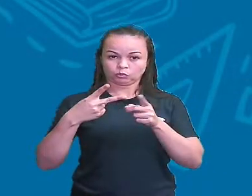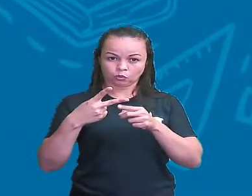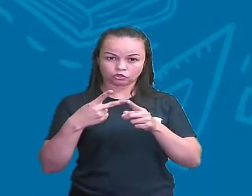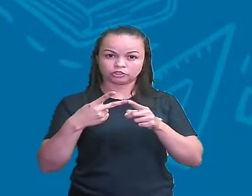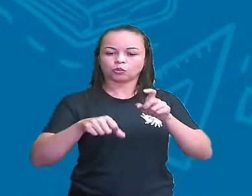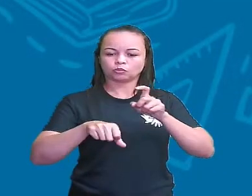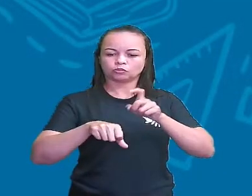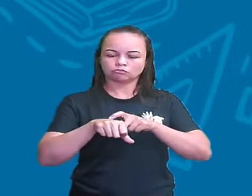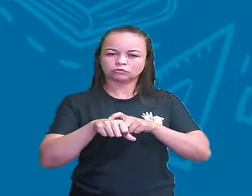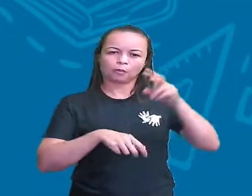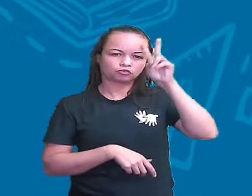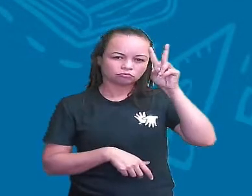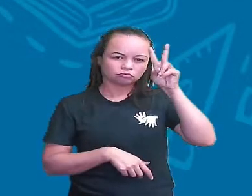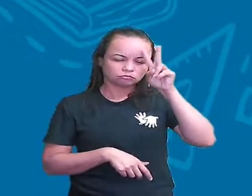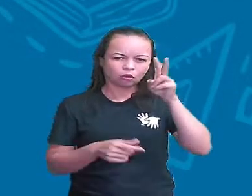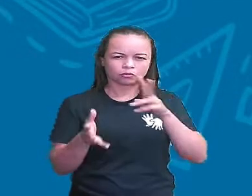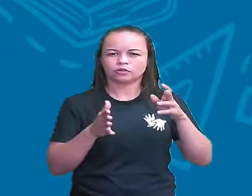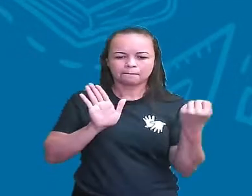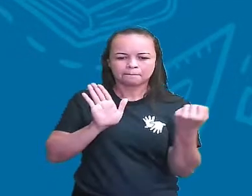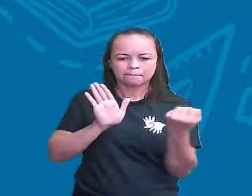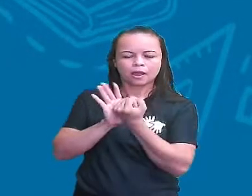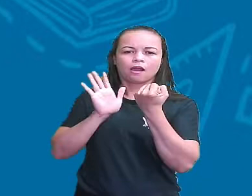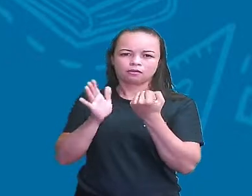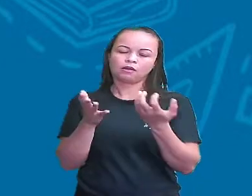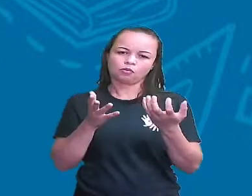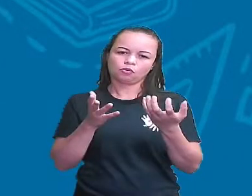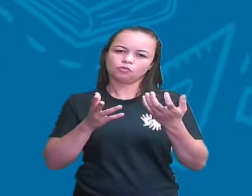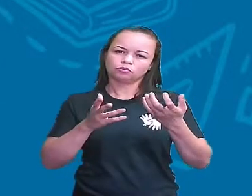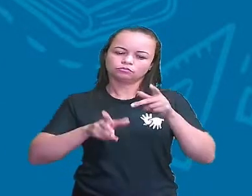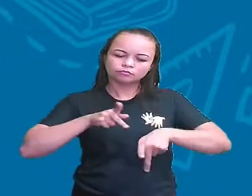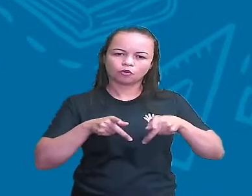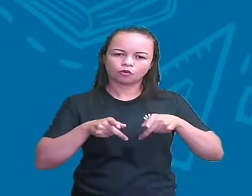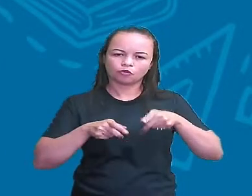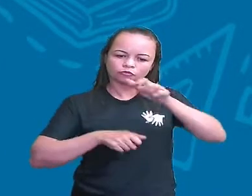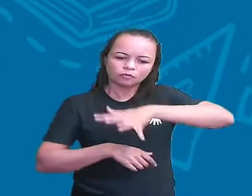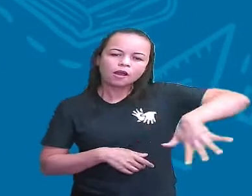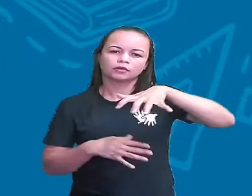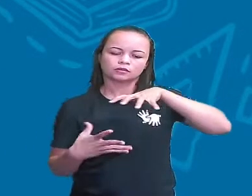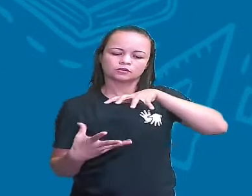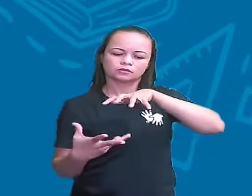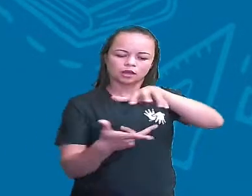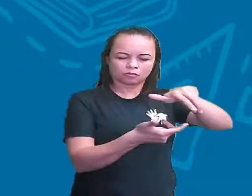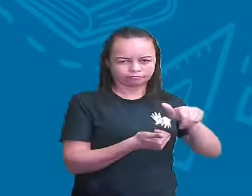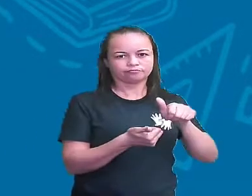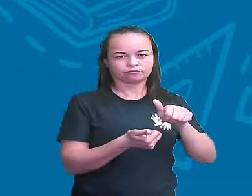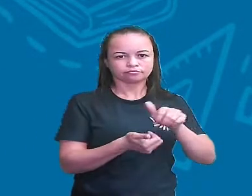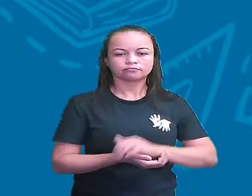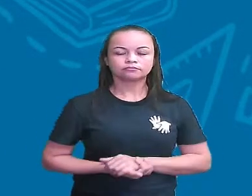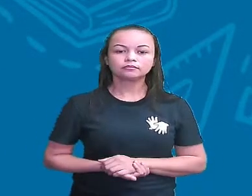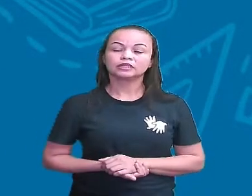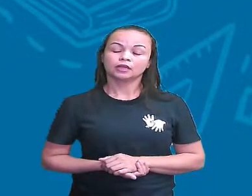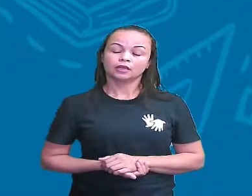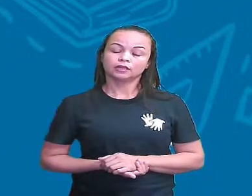os acontecimentos que marcam um povo, que marcam uma nação e até mesmo toda a humanidade. Então,